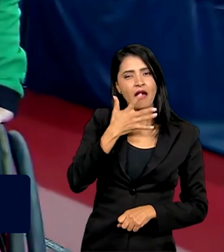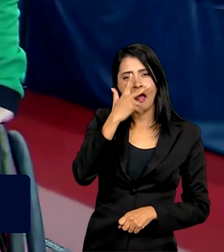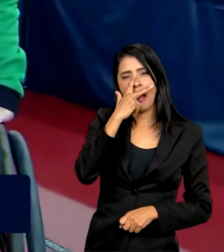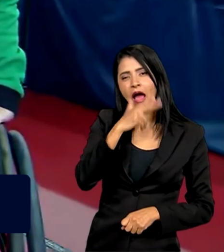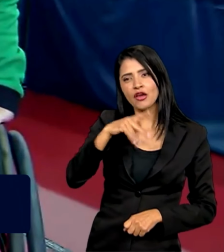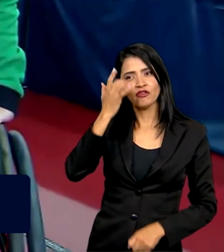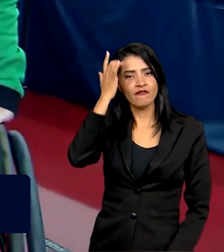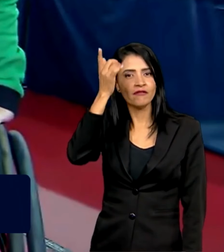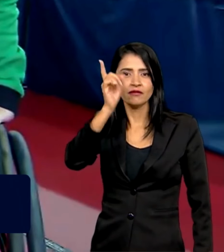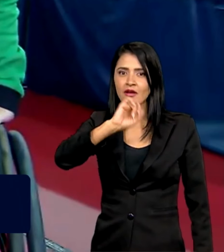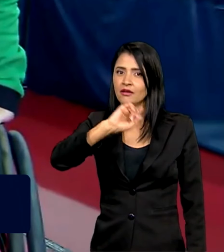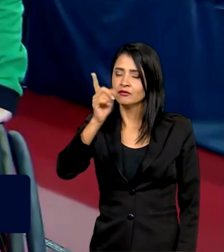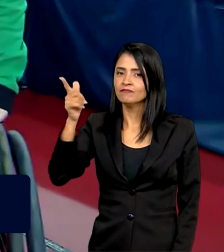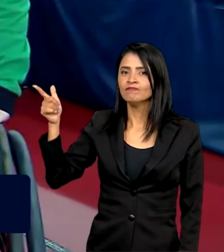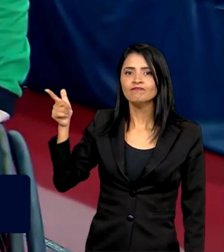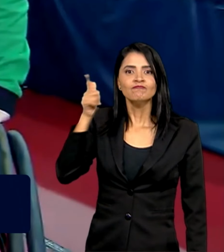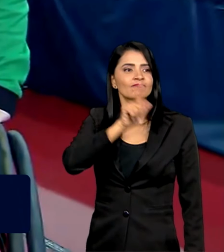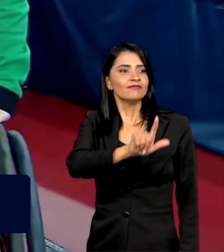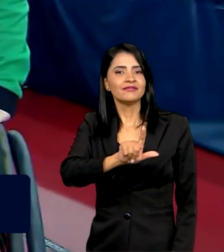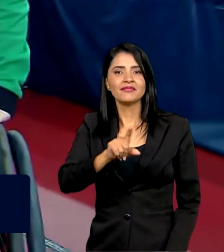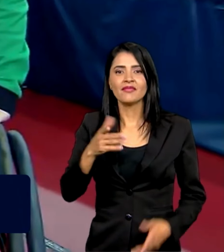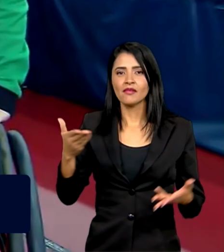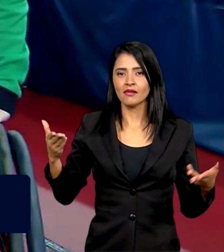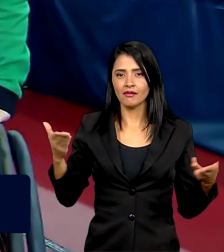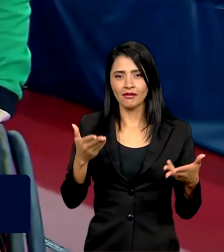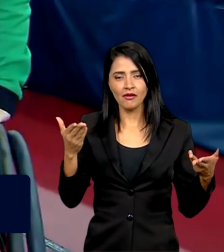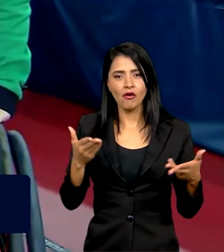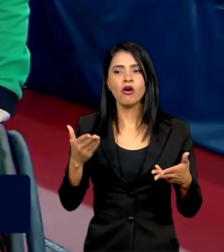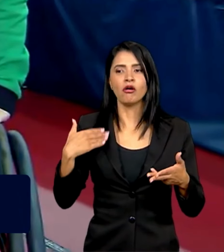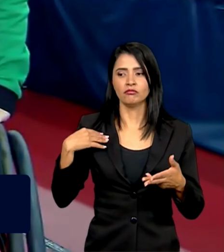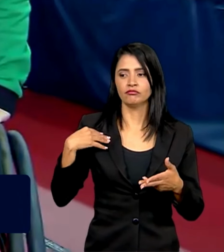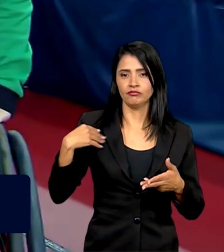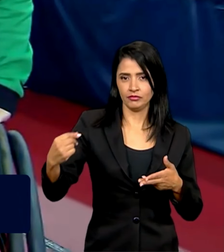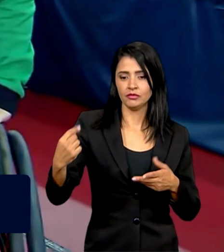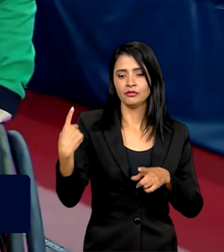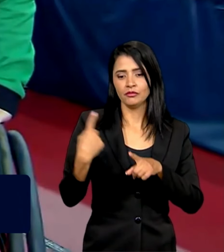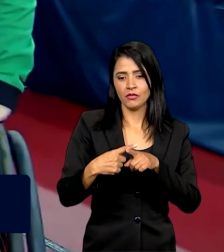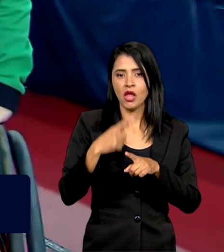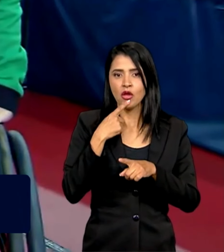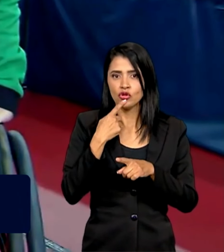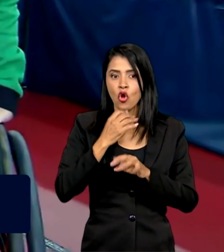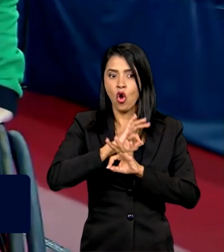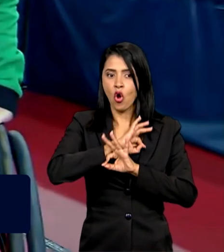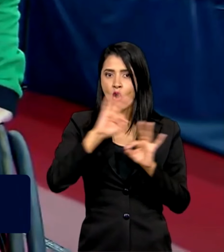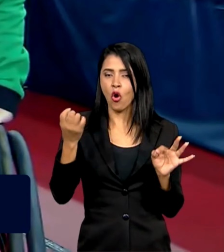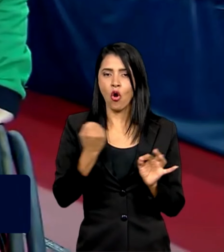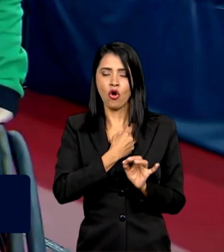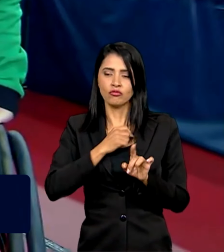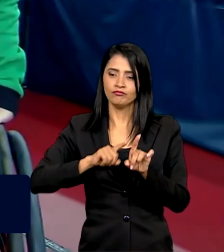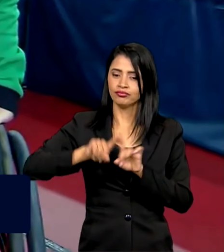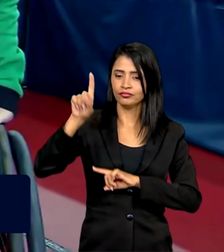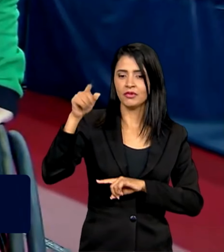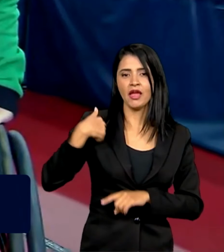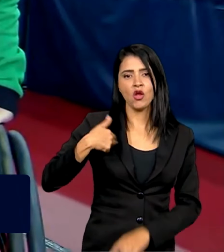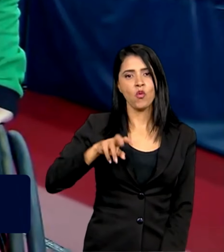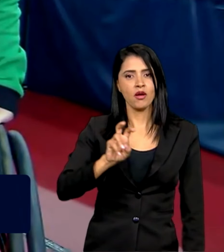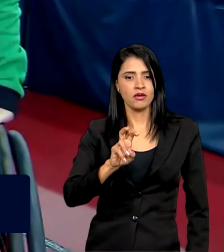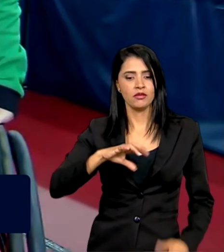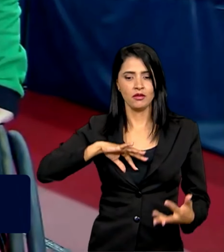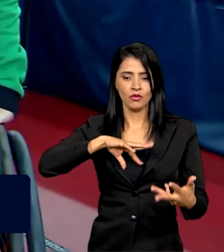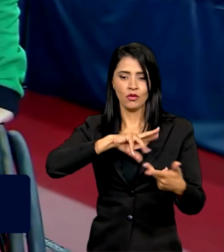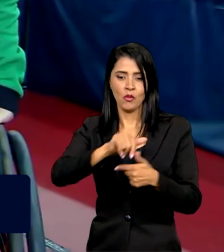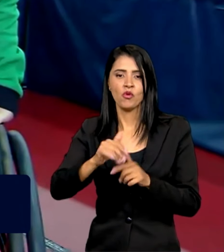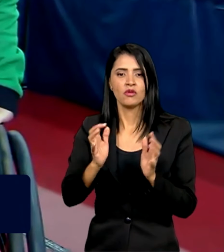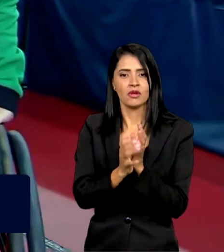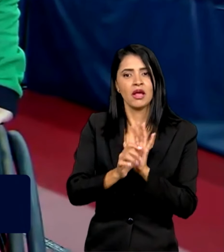não, foi uma super conquista. É, foi uma indicação porque eu estou muito bem no ranking paralímpico, eu sou a quinta do mundo na classe